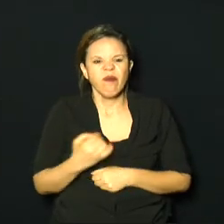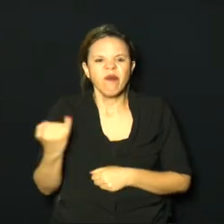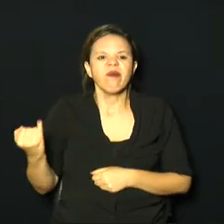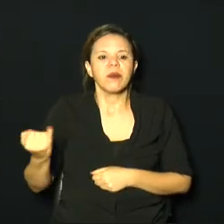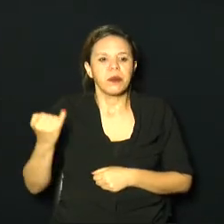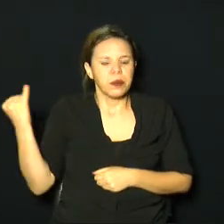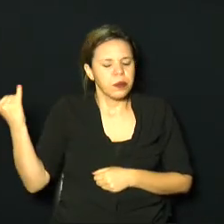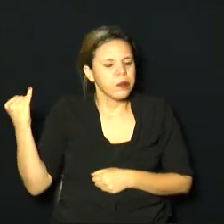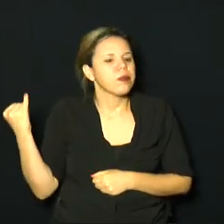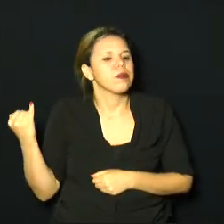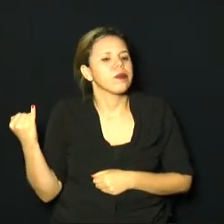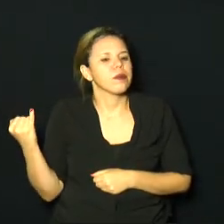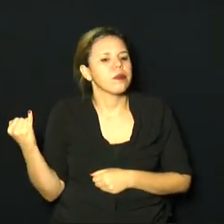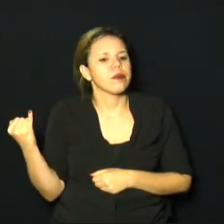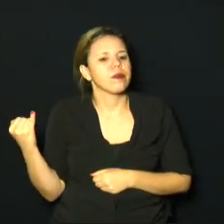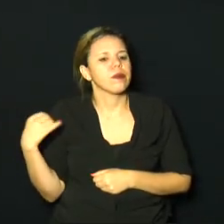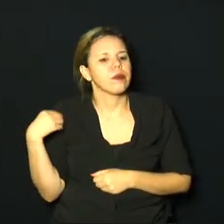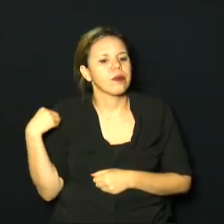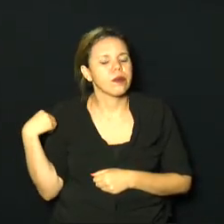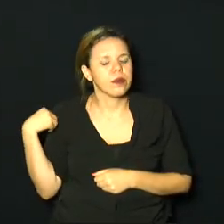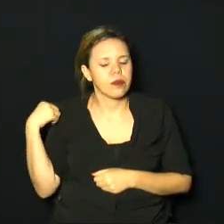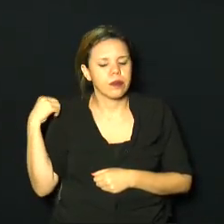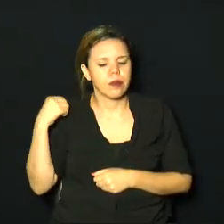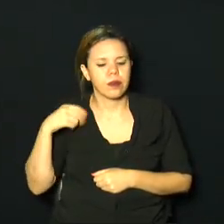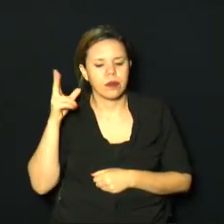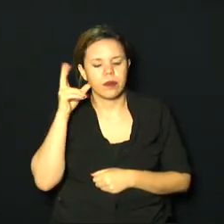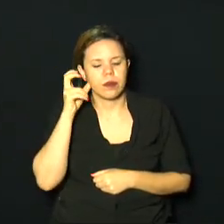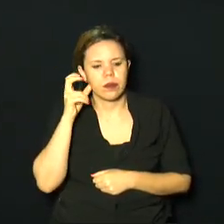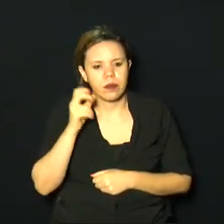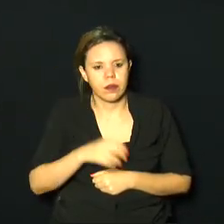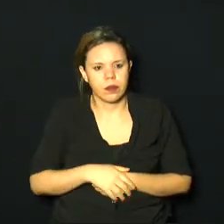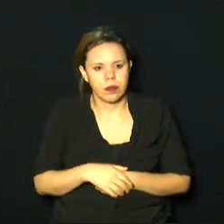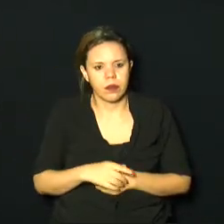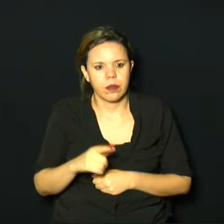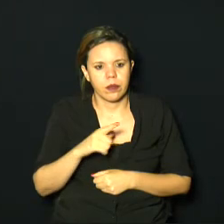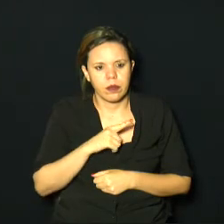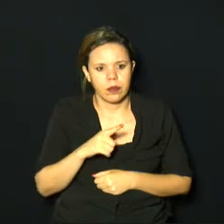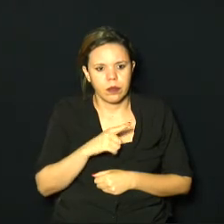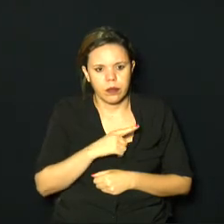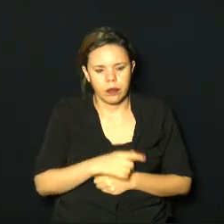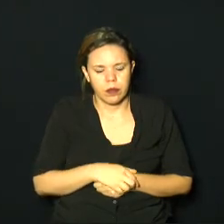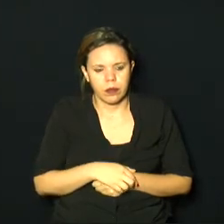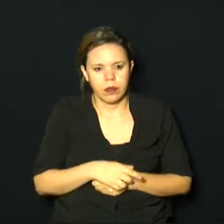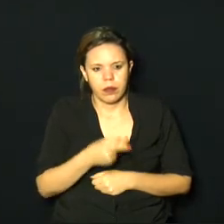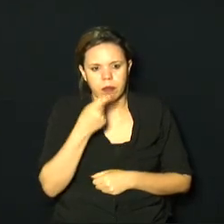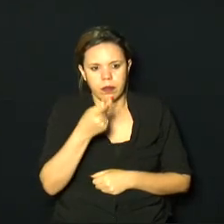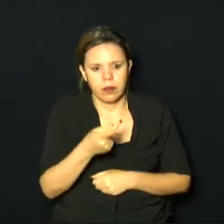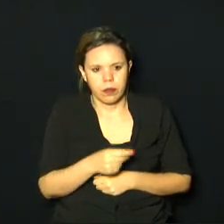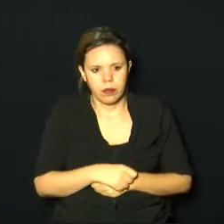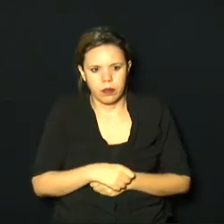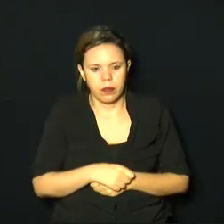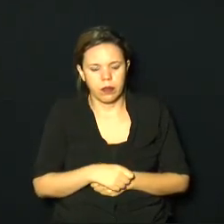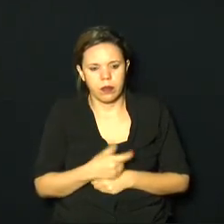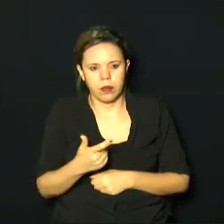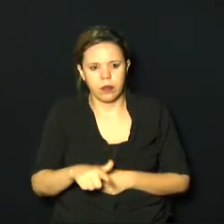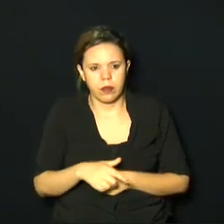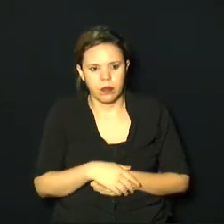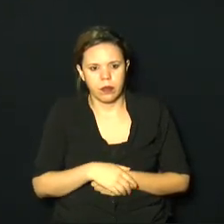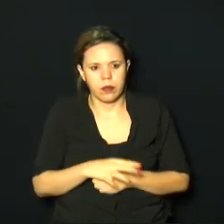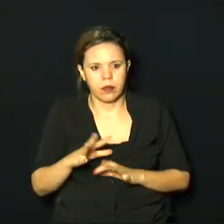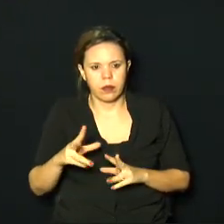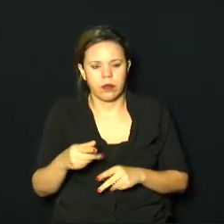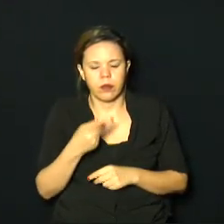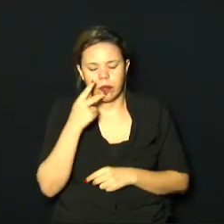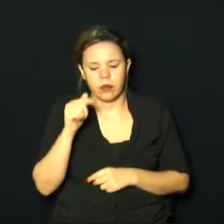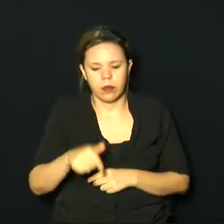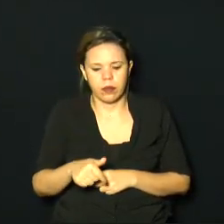aqui para que a gente pudesse ouvir, né, o que eles têm a dizer, né, que se tiver que dizer novamente, tudo que a gente disse